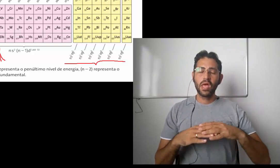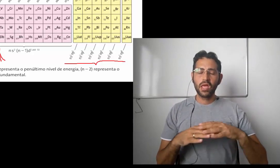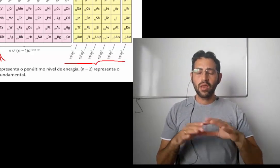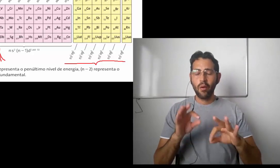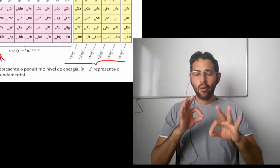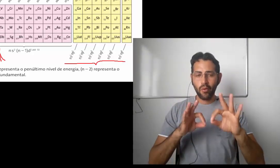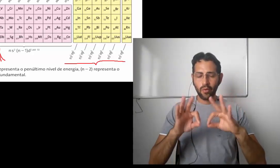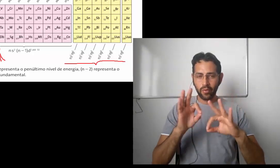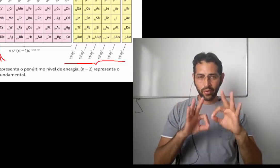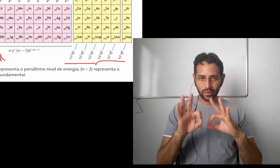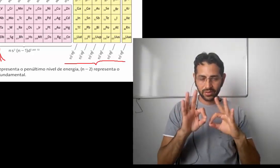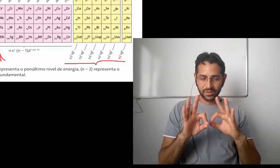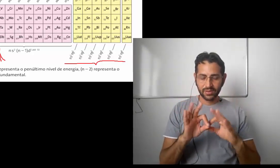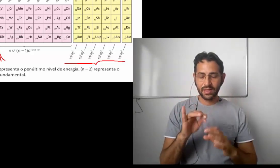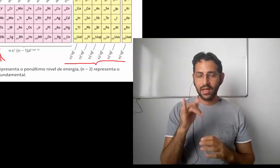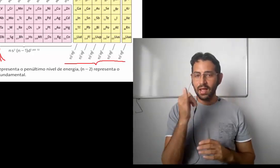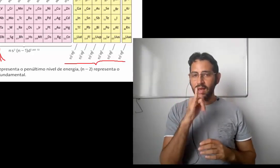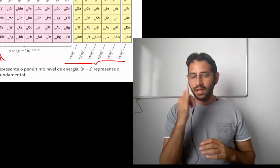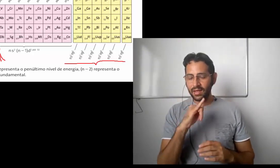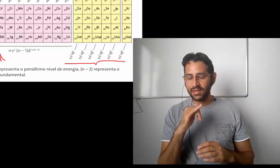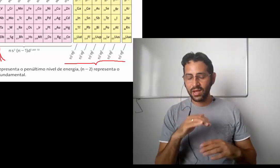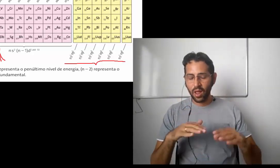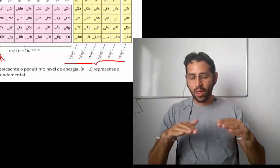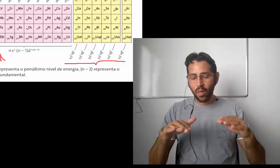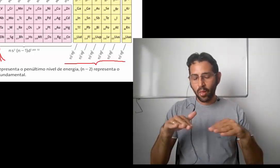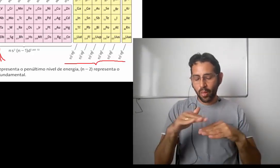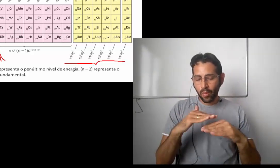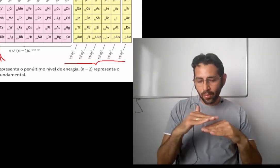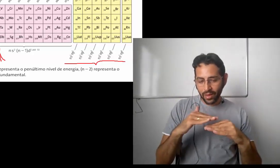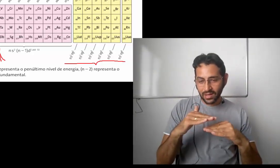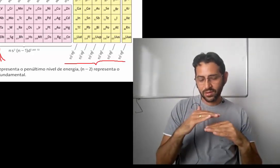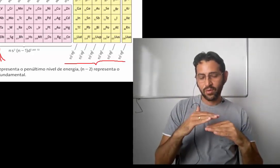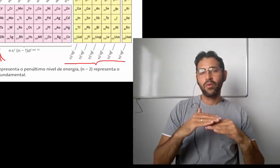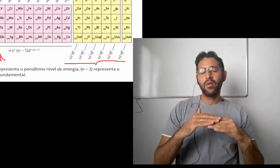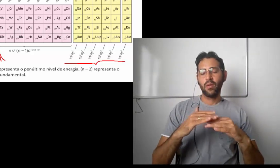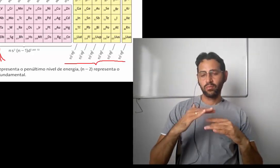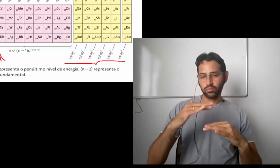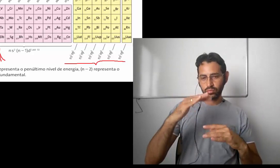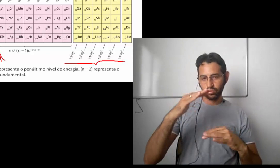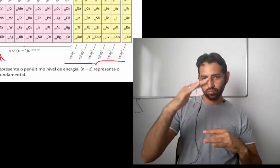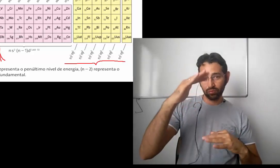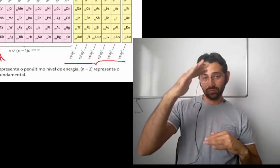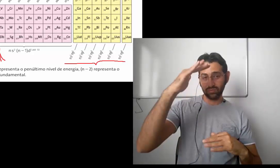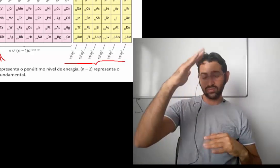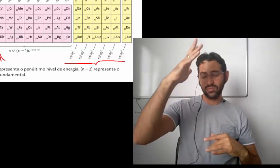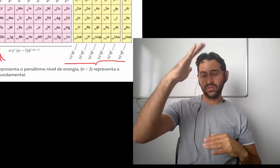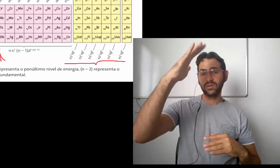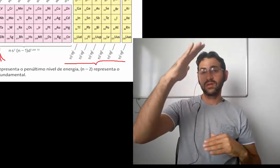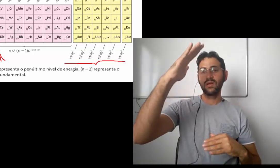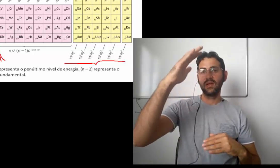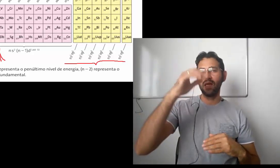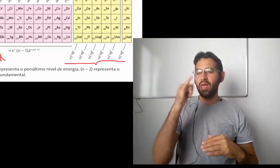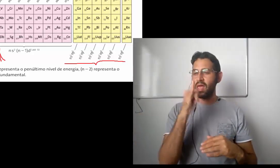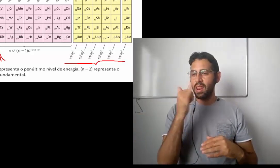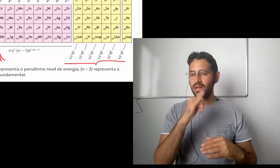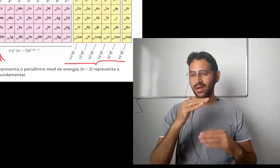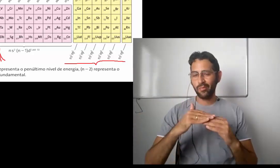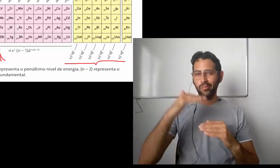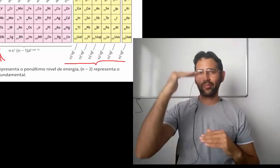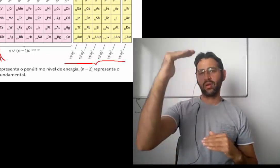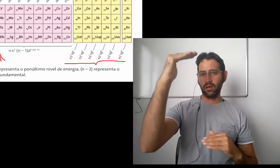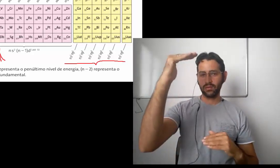por aí vai, a gente está colocando em ordem de energia. Do menos energético ao que tem menor energia